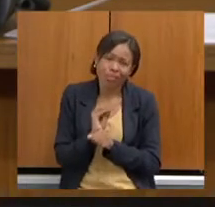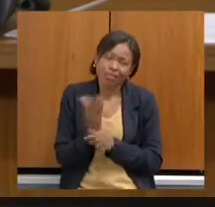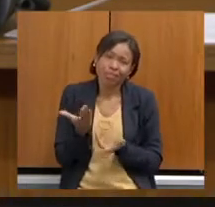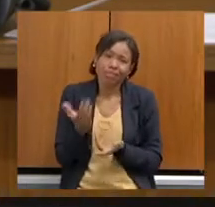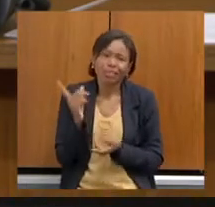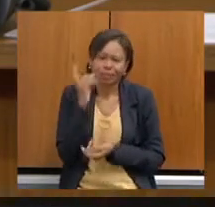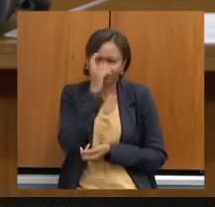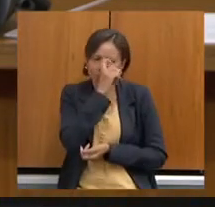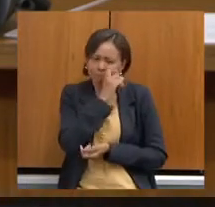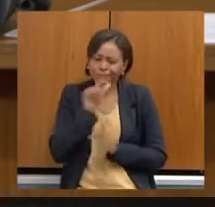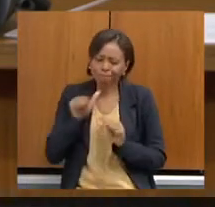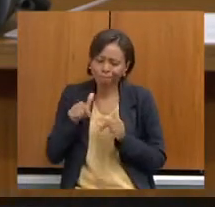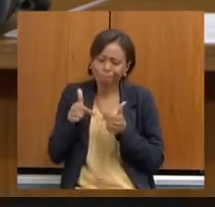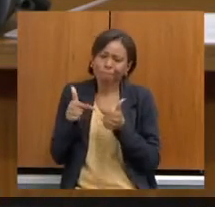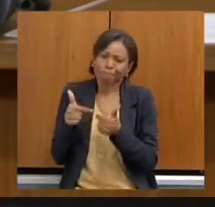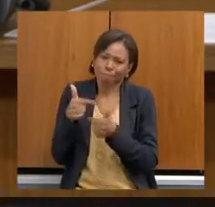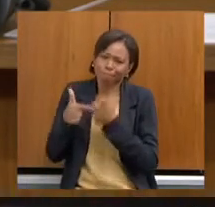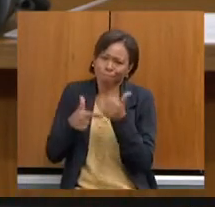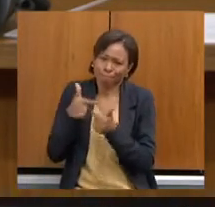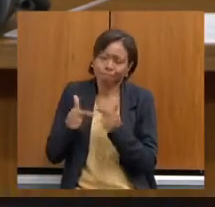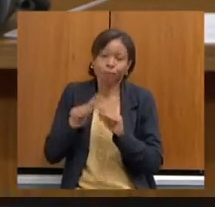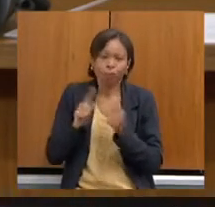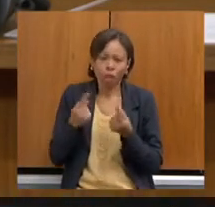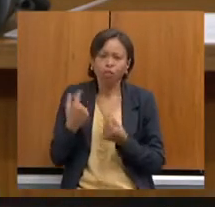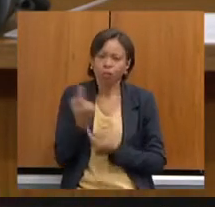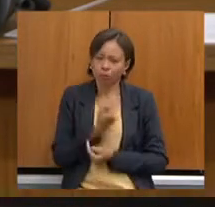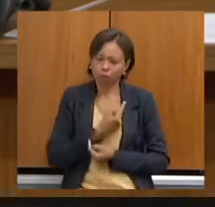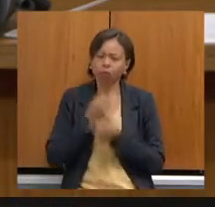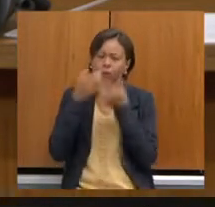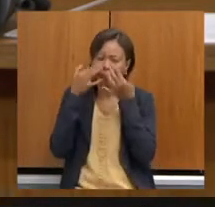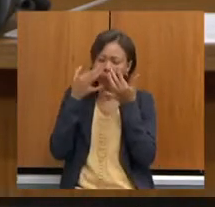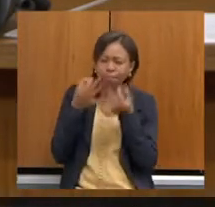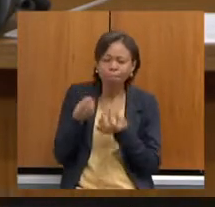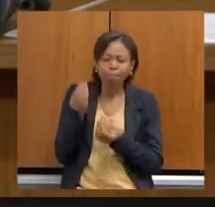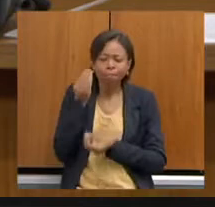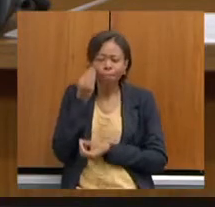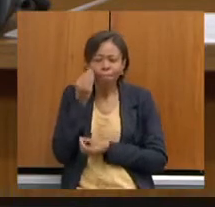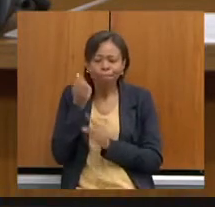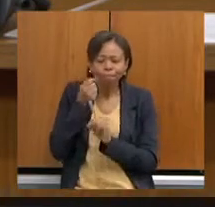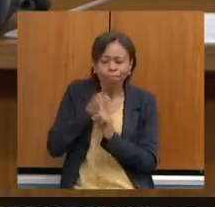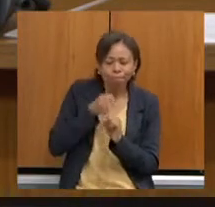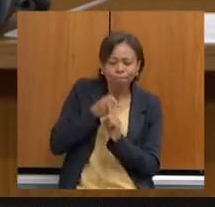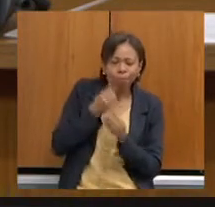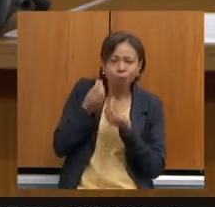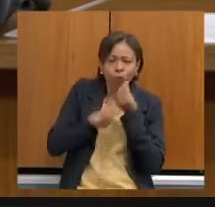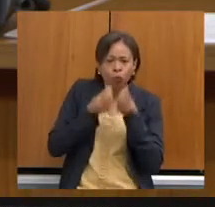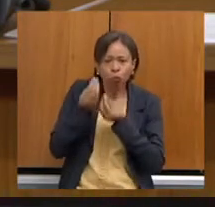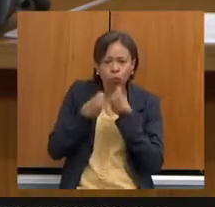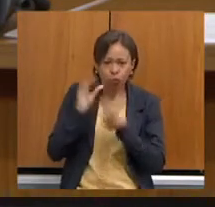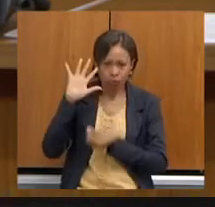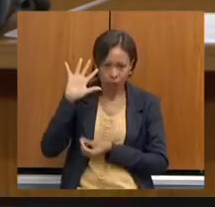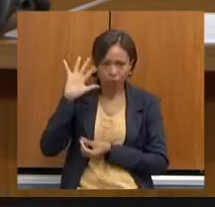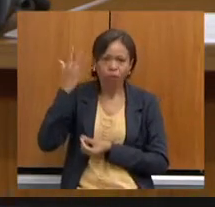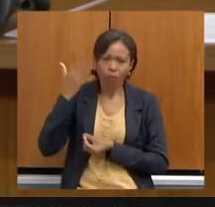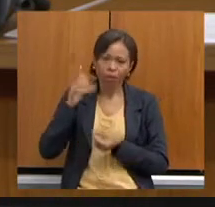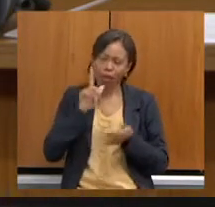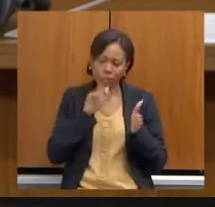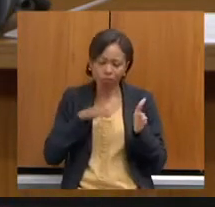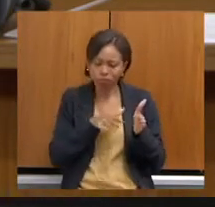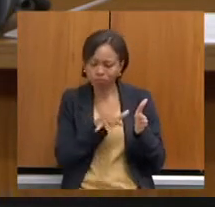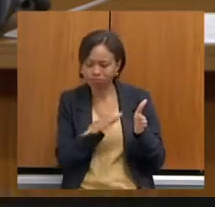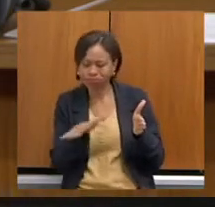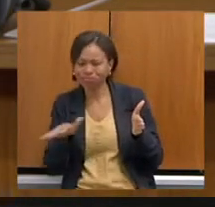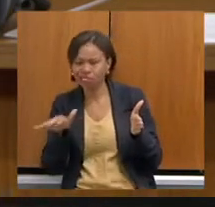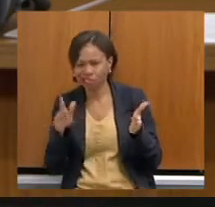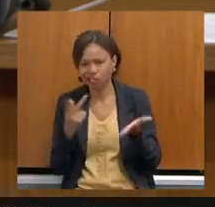pouco a nossa sala na nós estamos atentos a essa questão e buscando com muito empenho resolver esse vazamento do